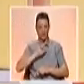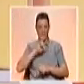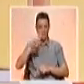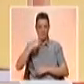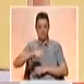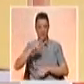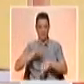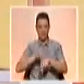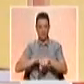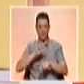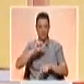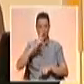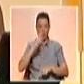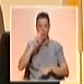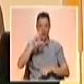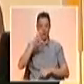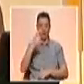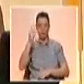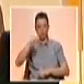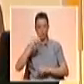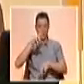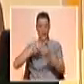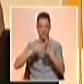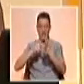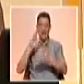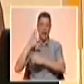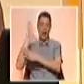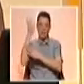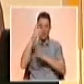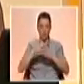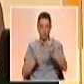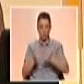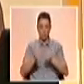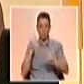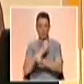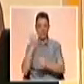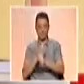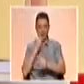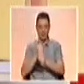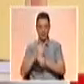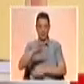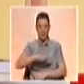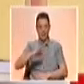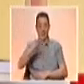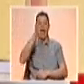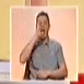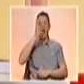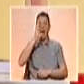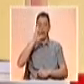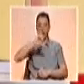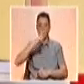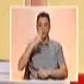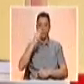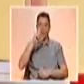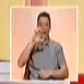vice-presidente da Direção Nacional da Quercus, é engenheira de ambiente, do ambiente, e é coordenadora do grupo de trabalho da água da Quercus. Já